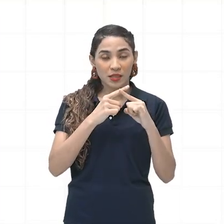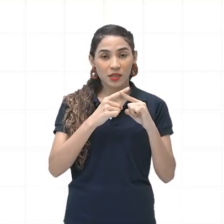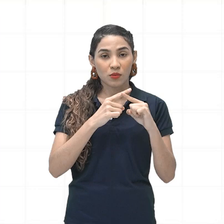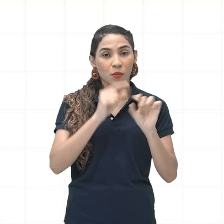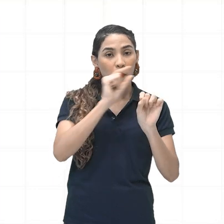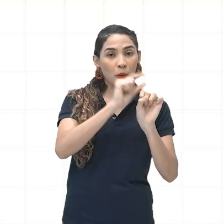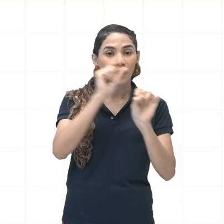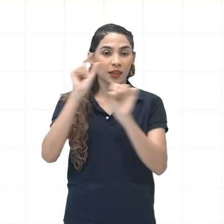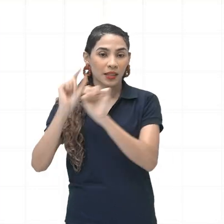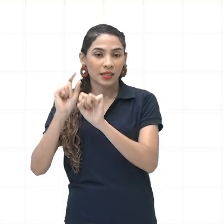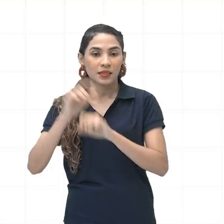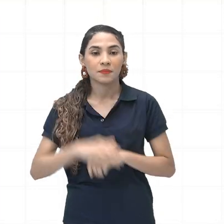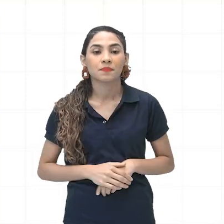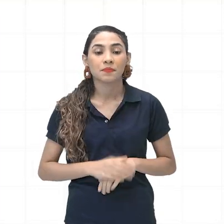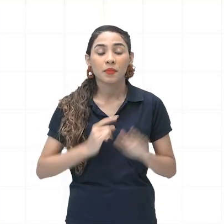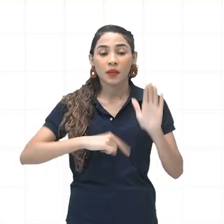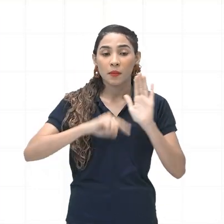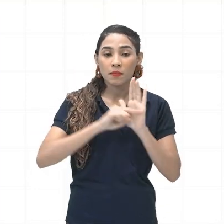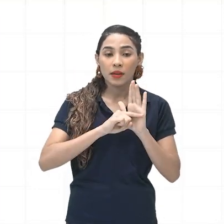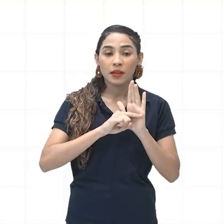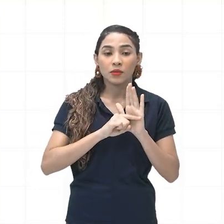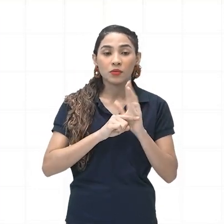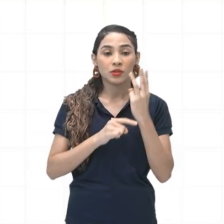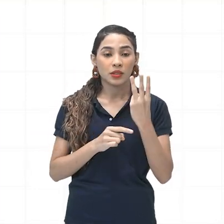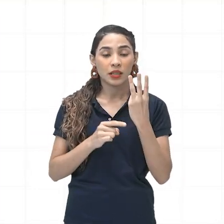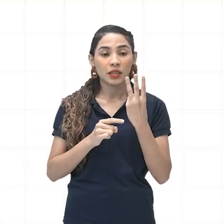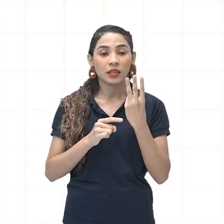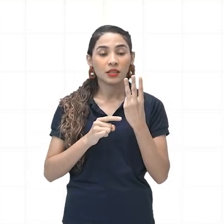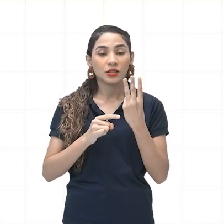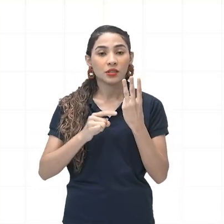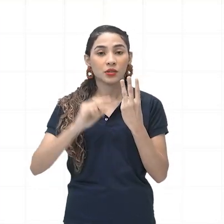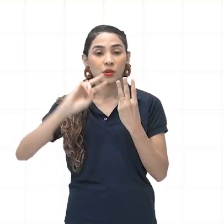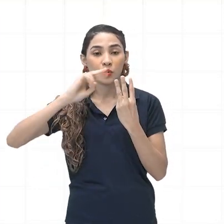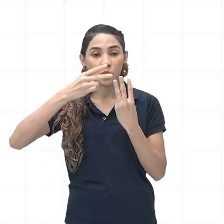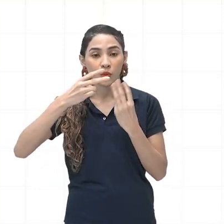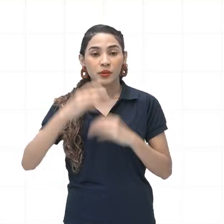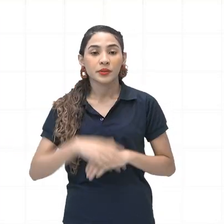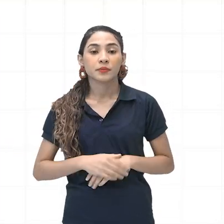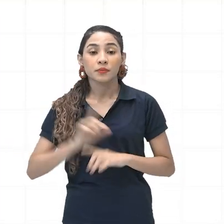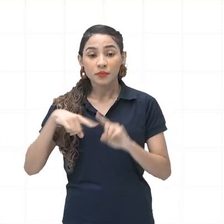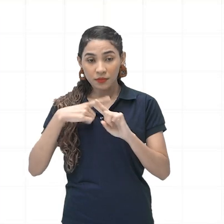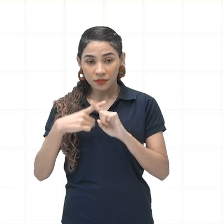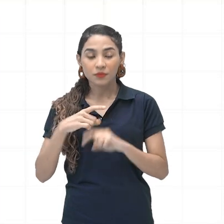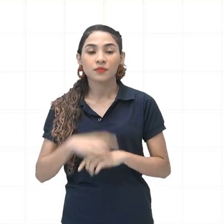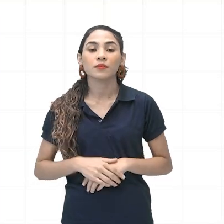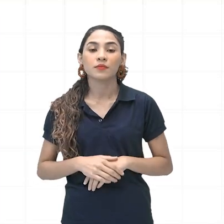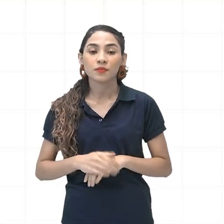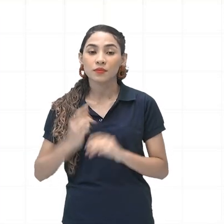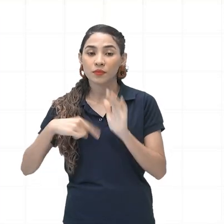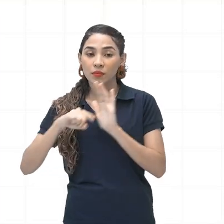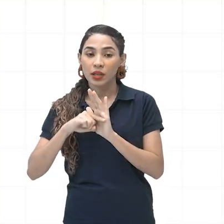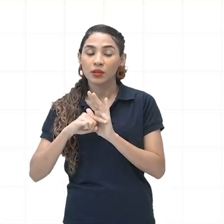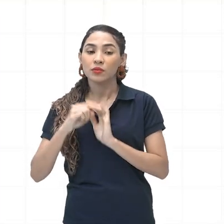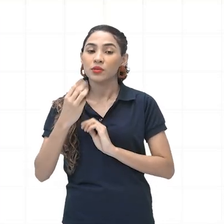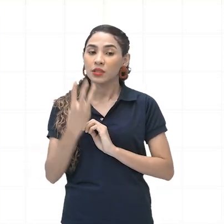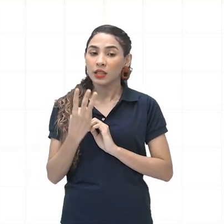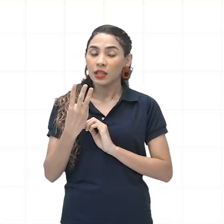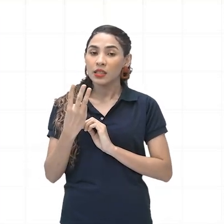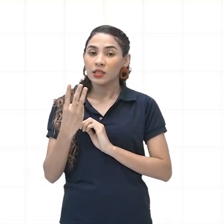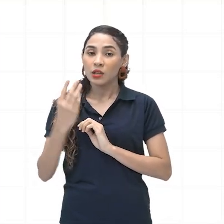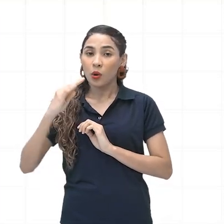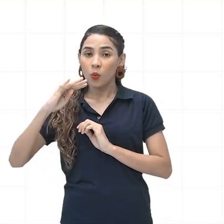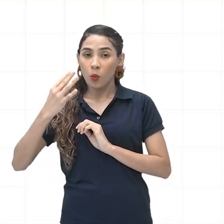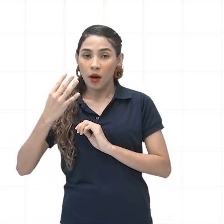nós temos menos 3 elevado a menos 2, multiplicando, menos 3 elevado a